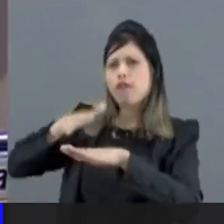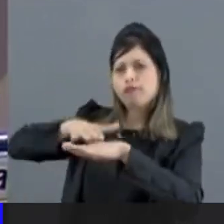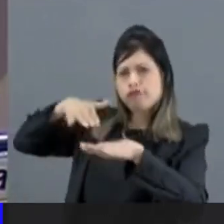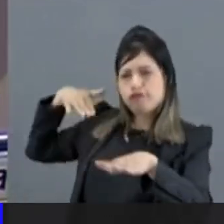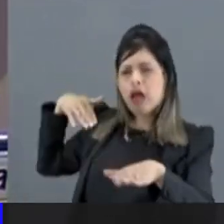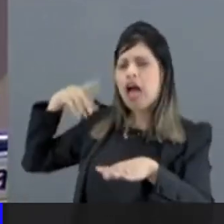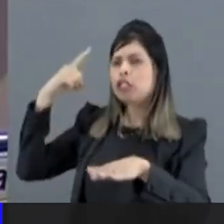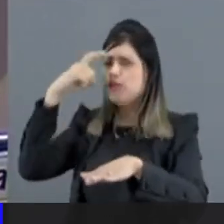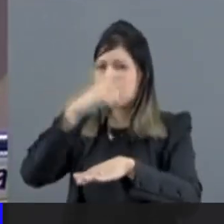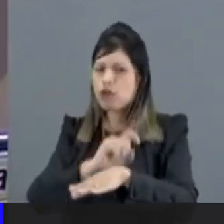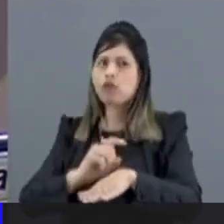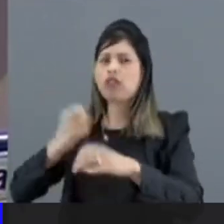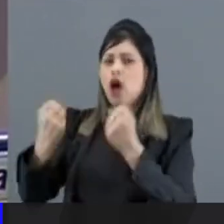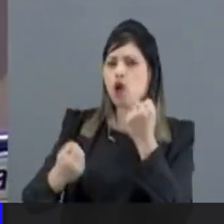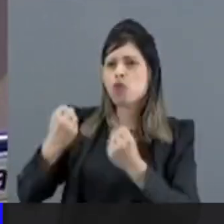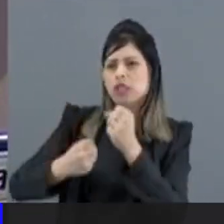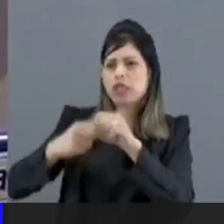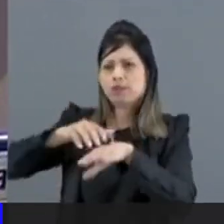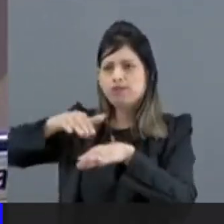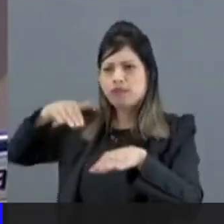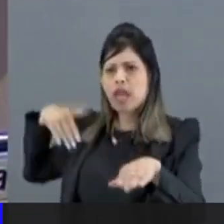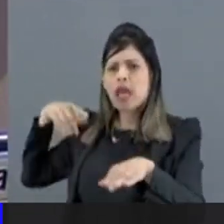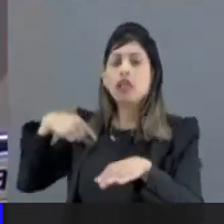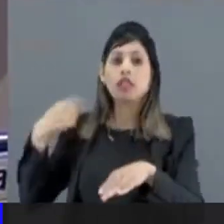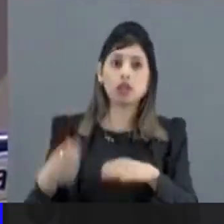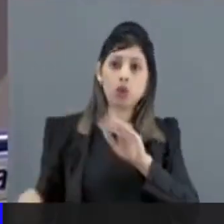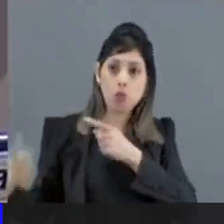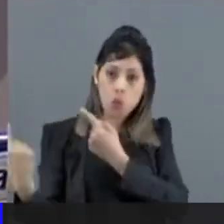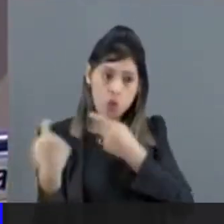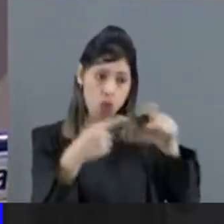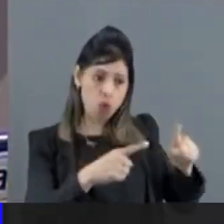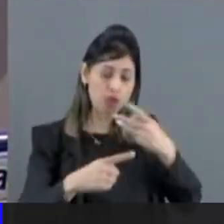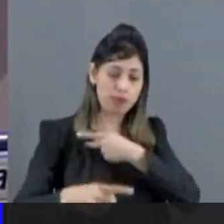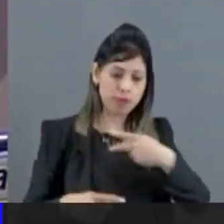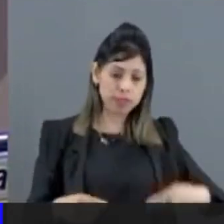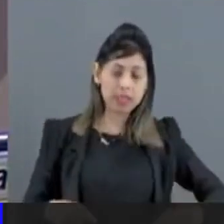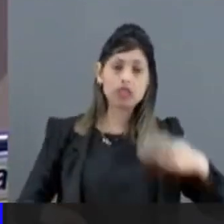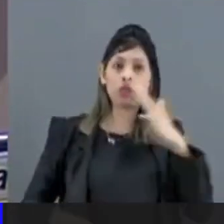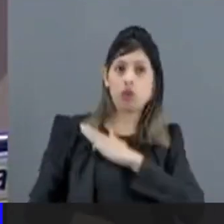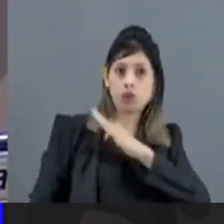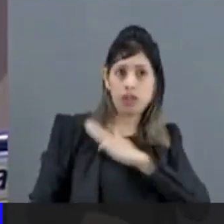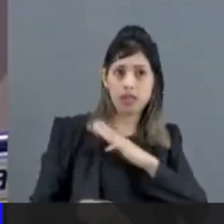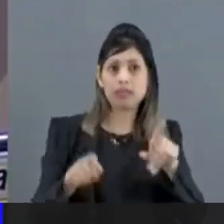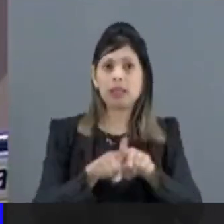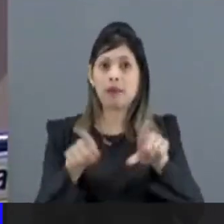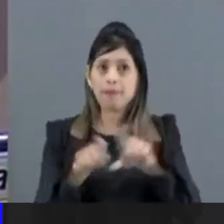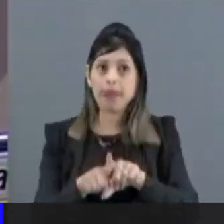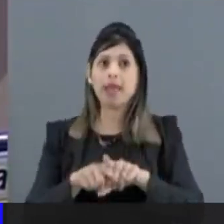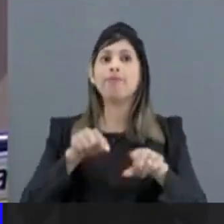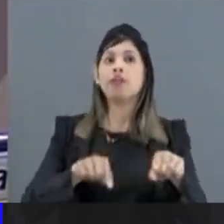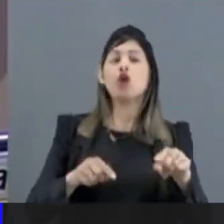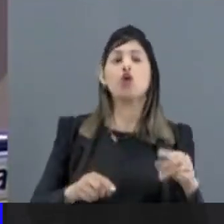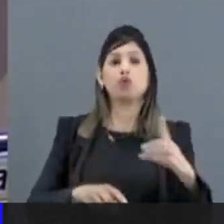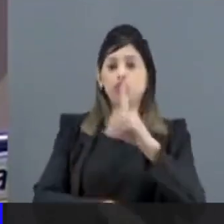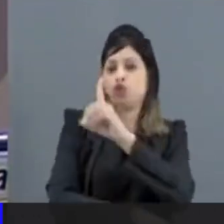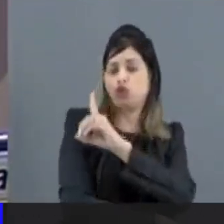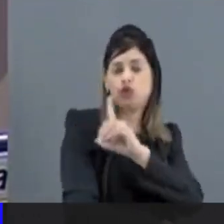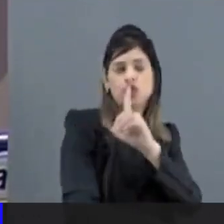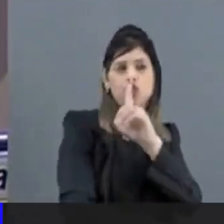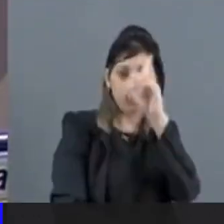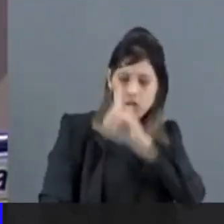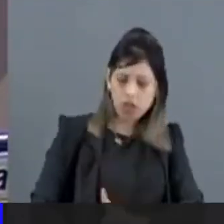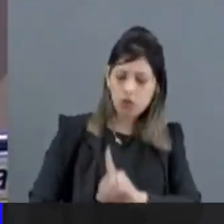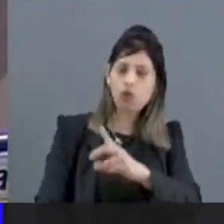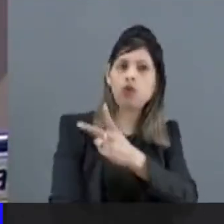então candidato Luiz Inácio Lula da Silva juntamente com cinei Vasques a época diretor da Polícia Rodoviária Federal teve